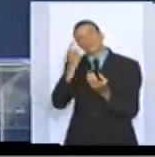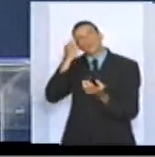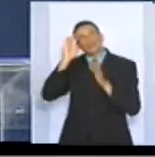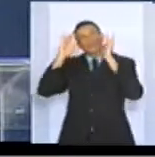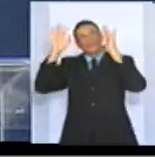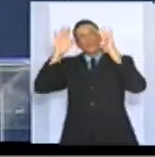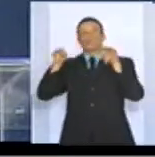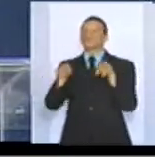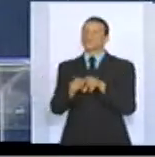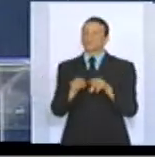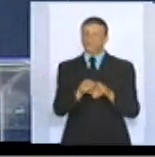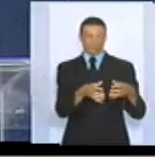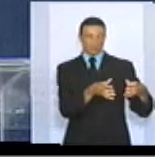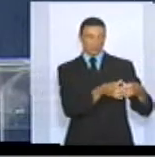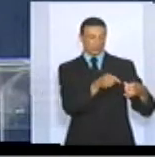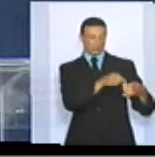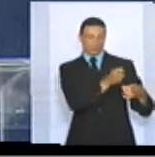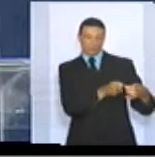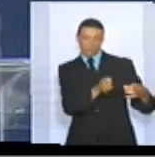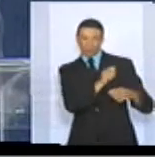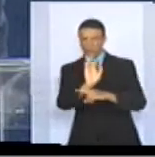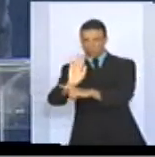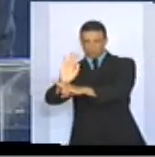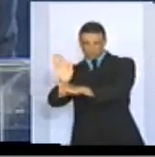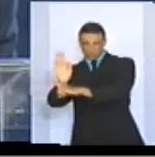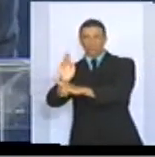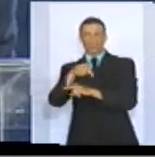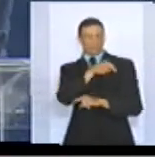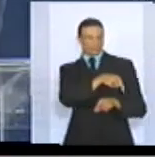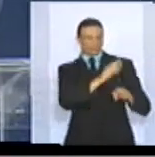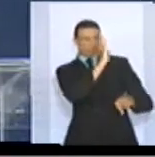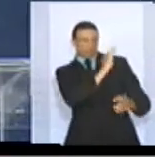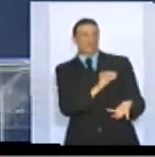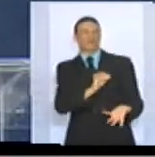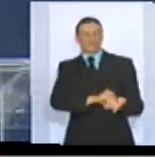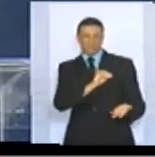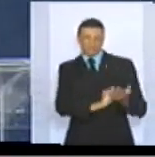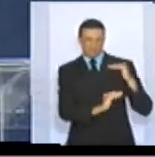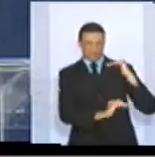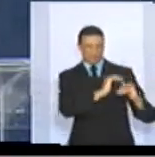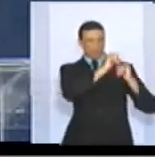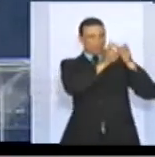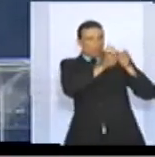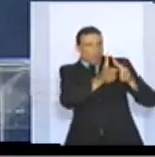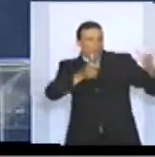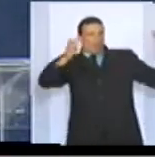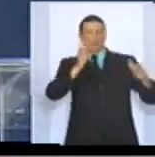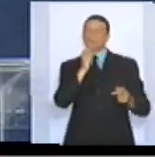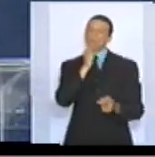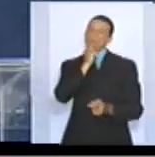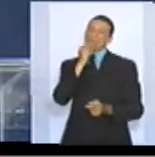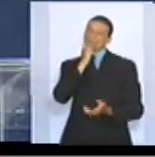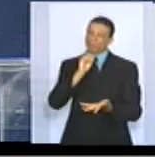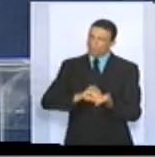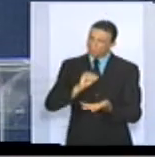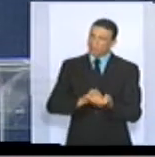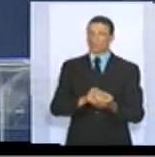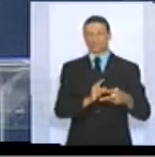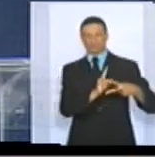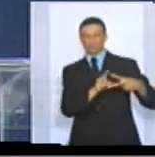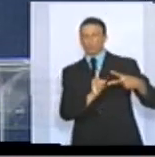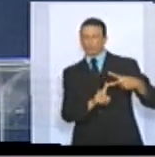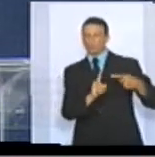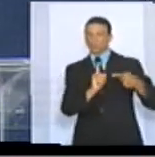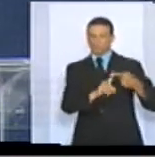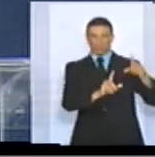Agência Nacional do Cinema identificou que o Brasil precisava crescer em dois segmentos, em especial, do mercado audiovisual. O segmento